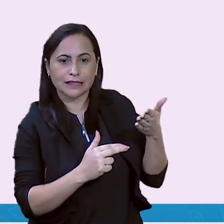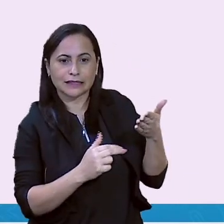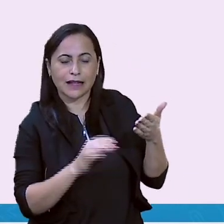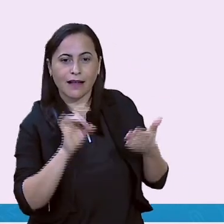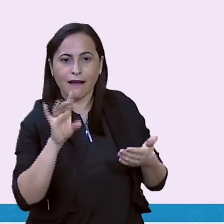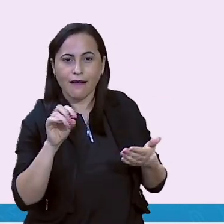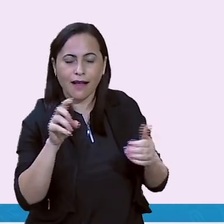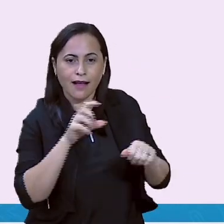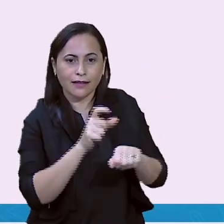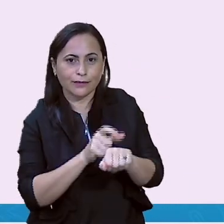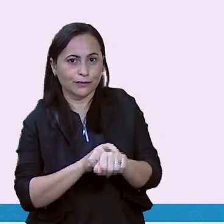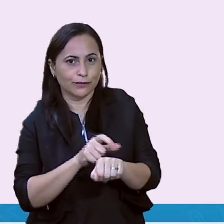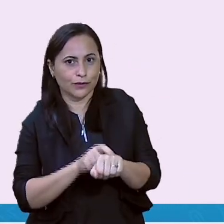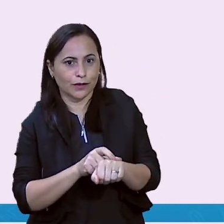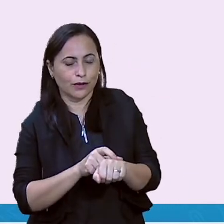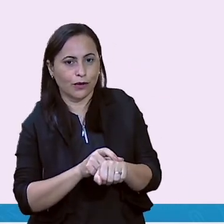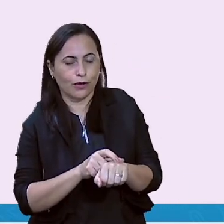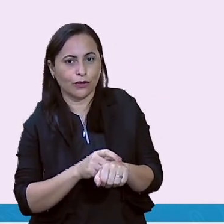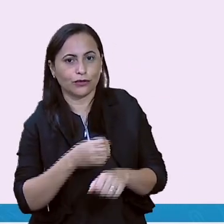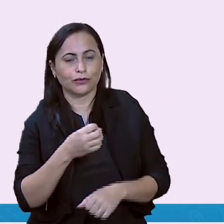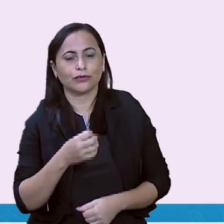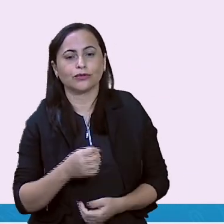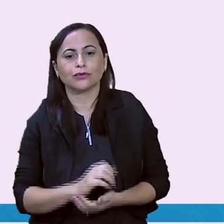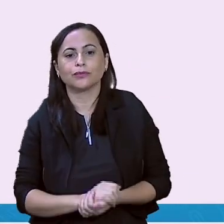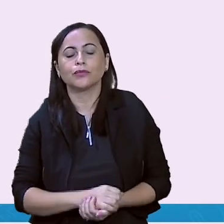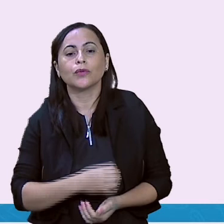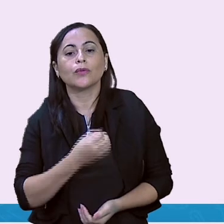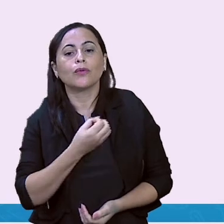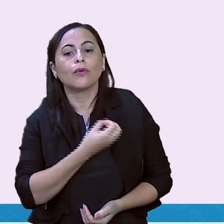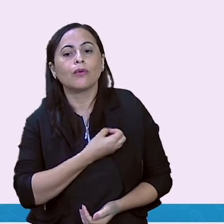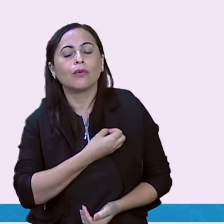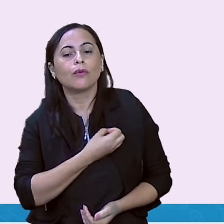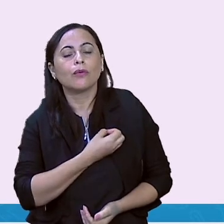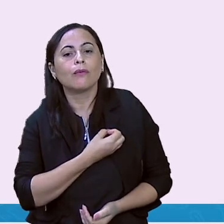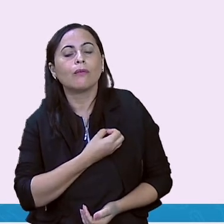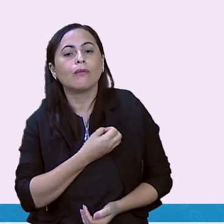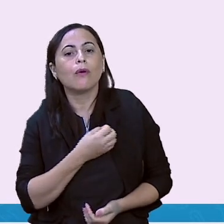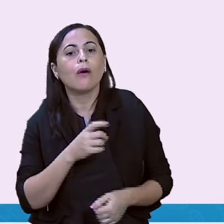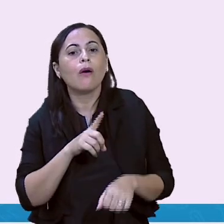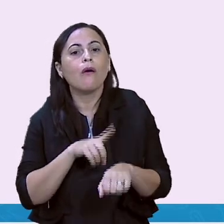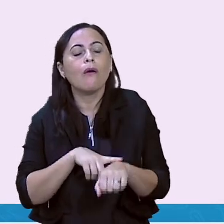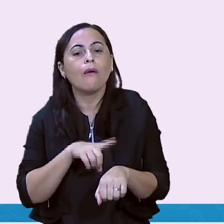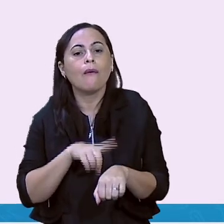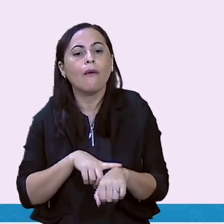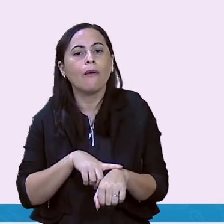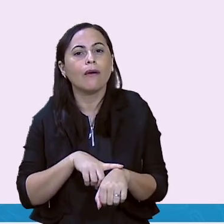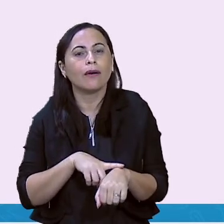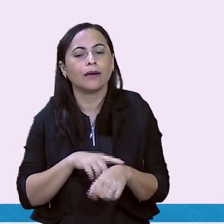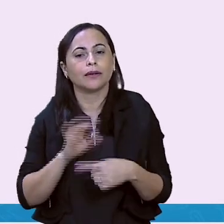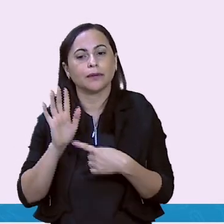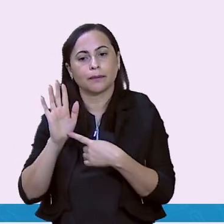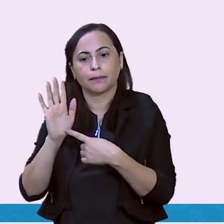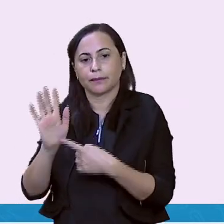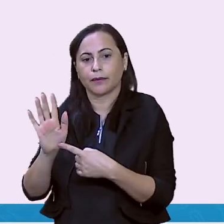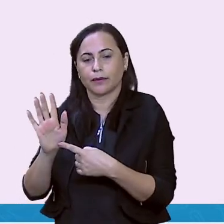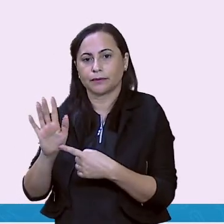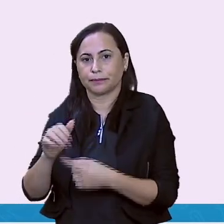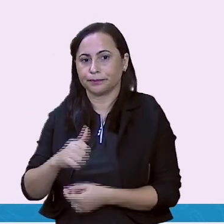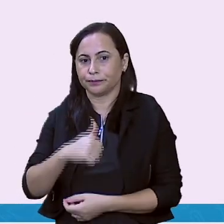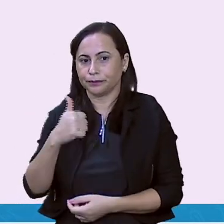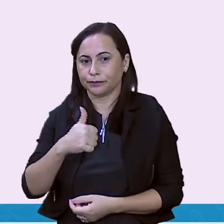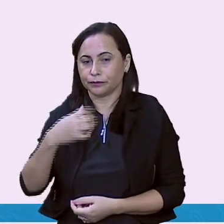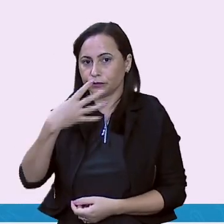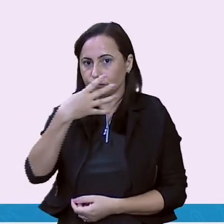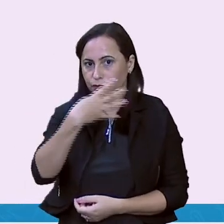aqui, ó, com a hora que está pedindo. O primeiro, 4 horas e 30 minutos. Então,